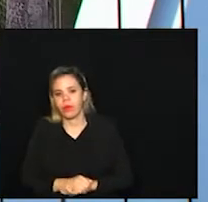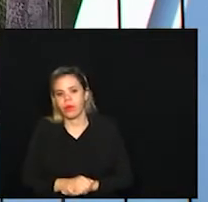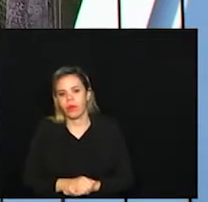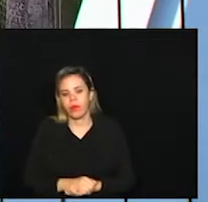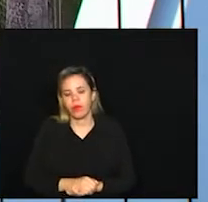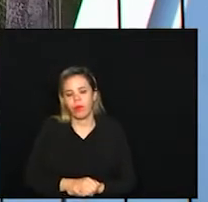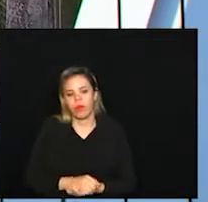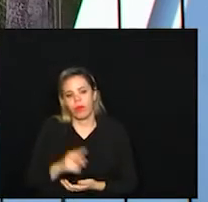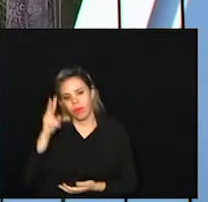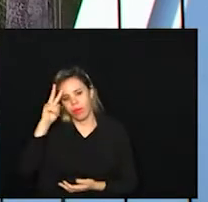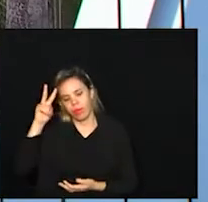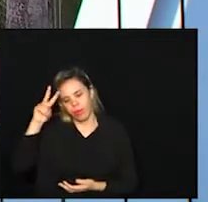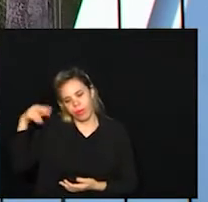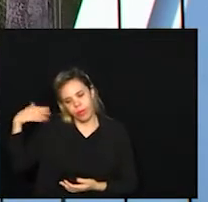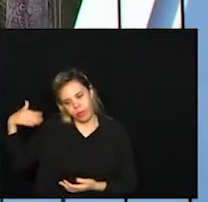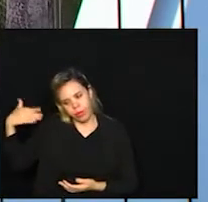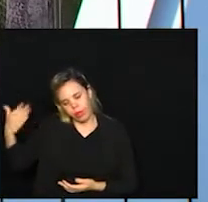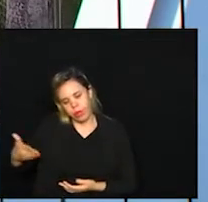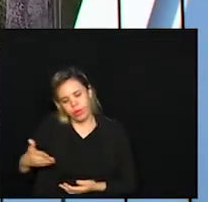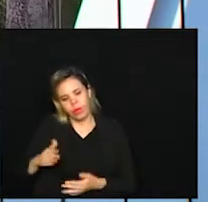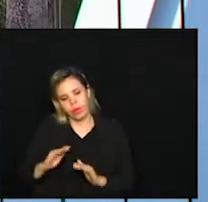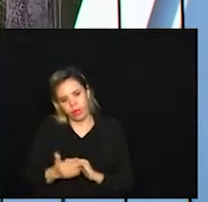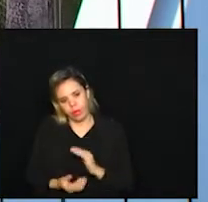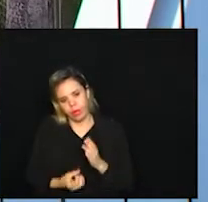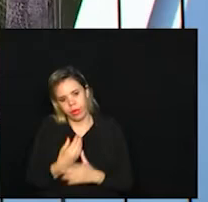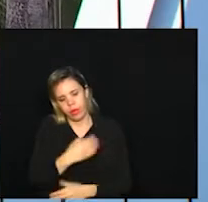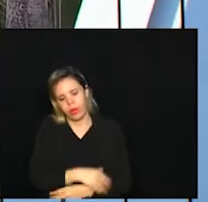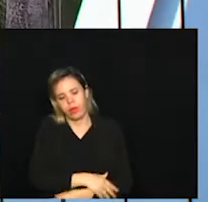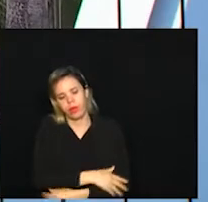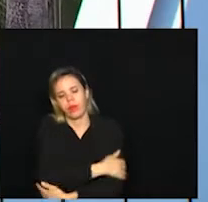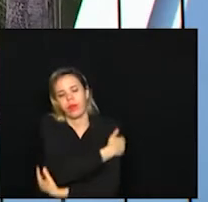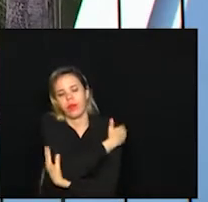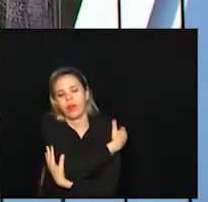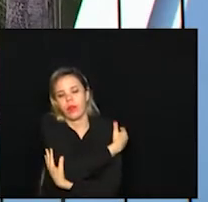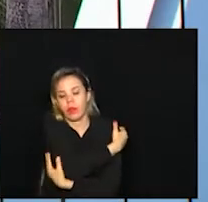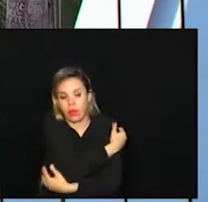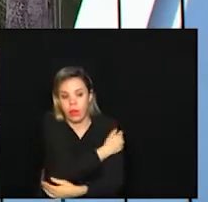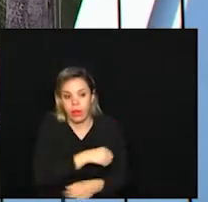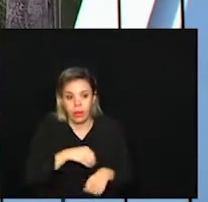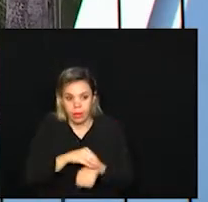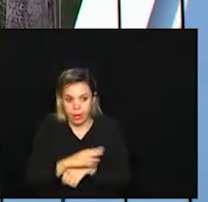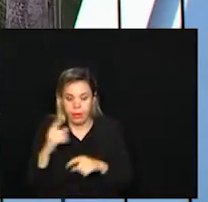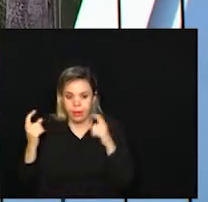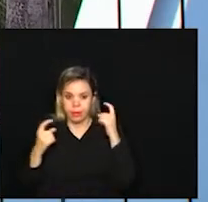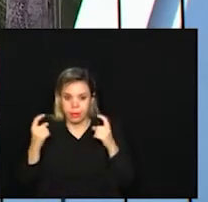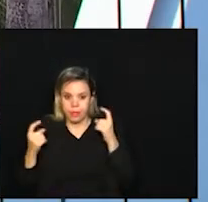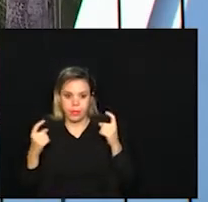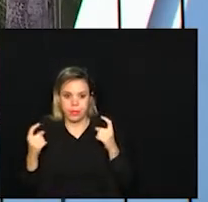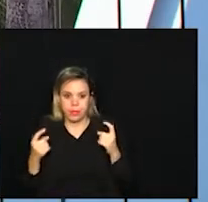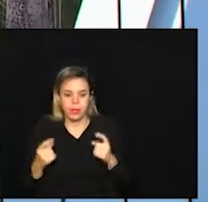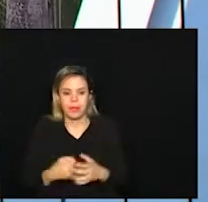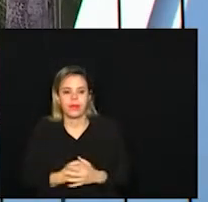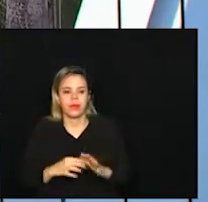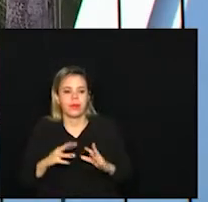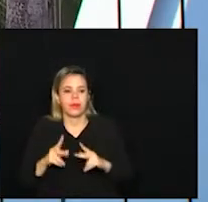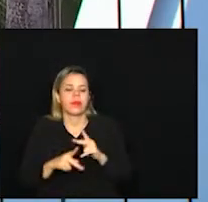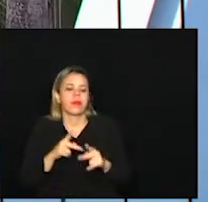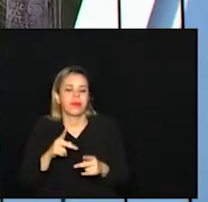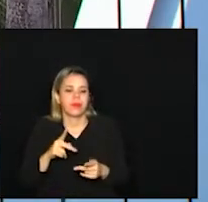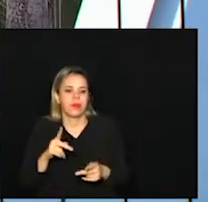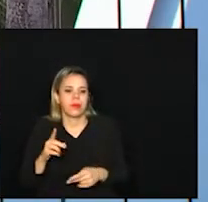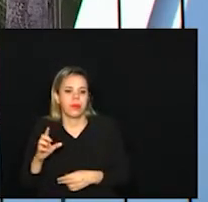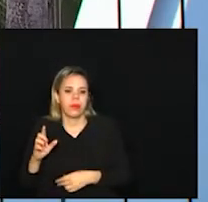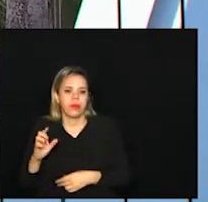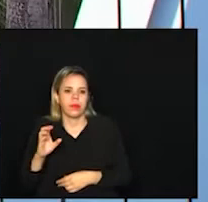do da história do Buzz Olha ela surgiu demais né porque isso é que traz a preocupação para todo